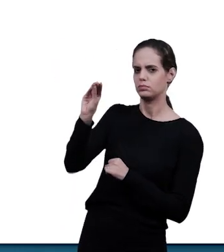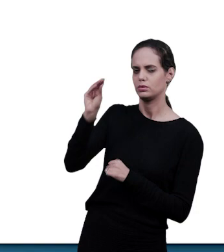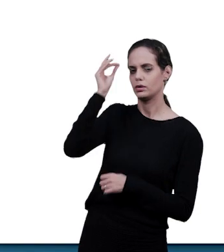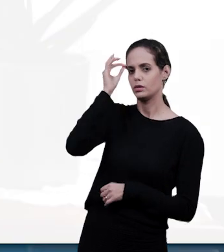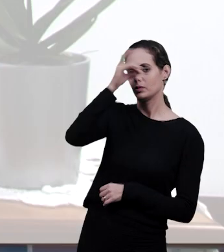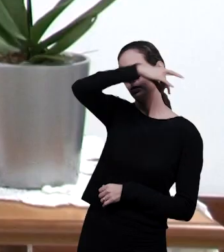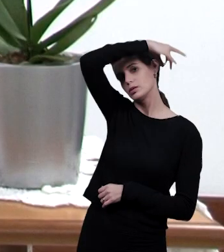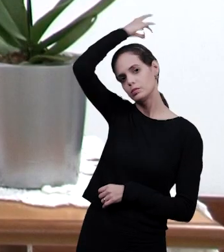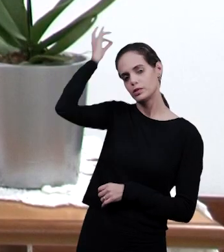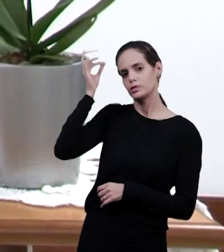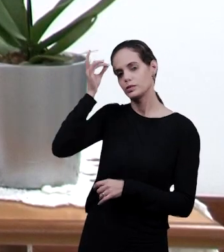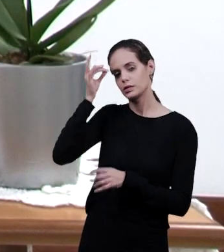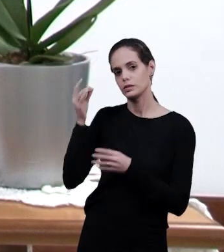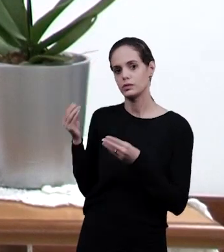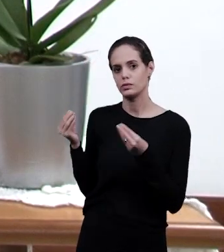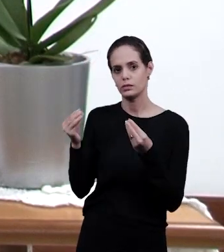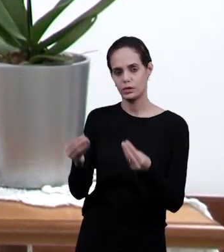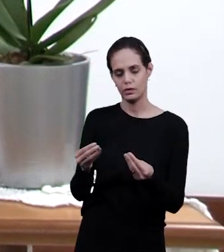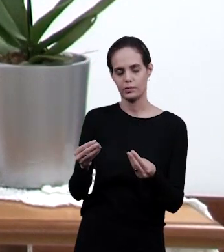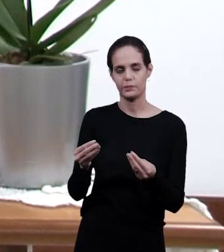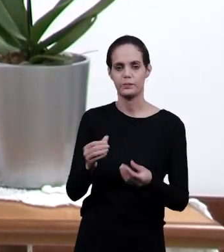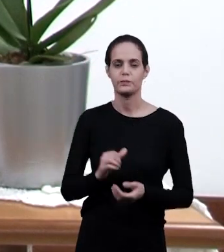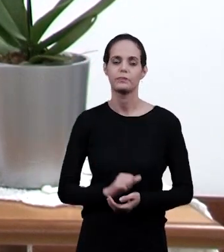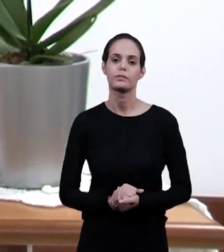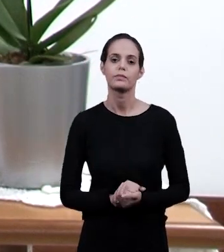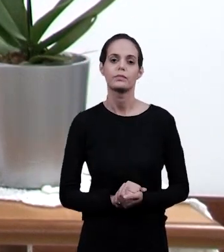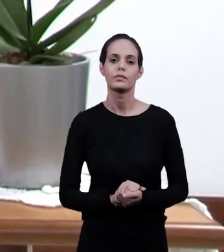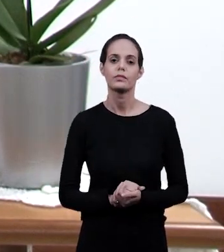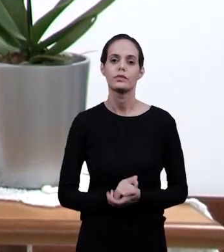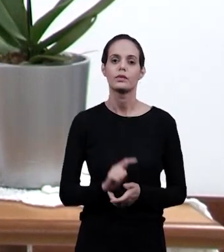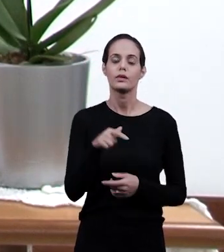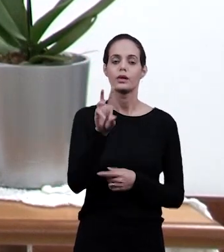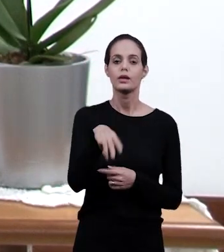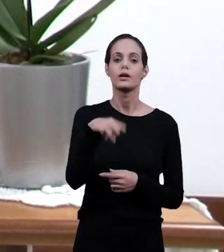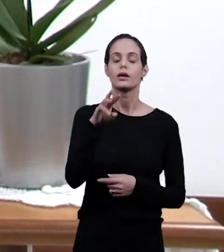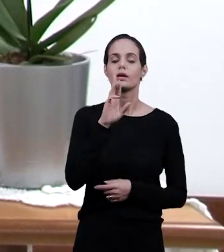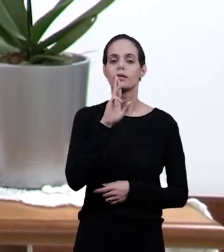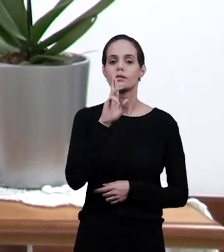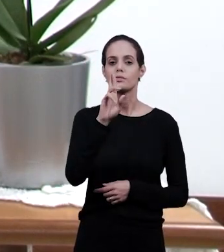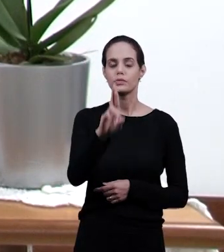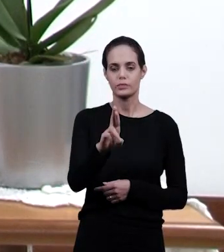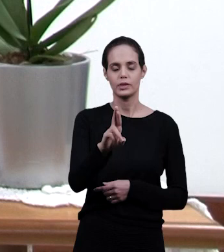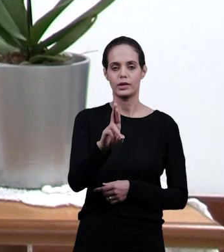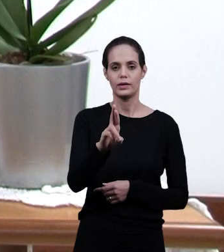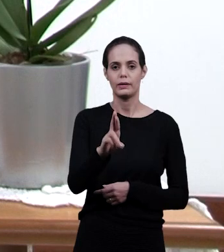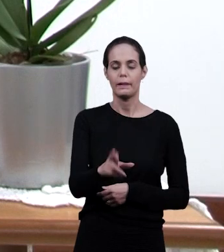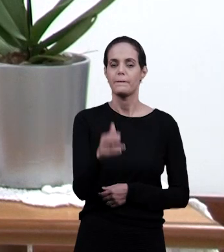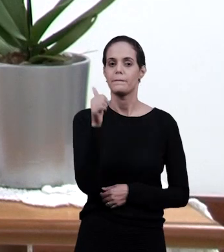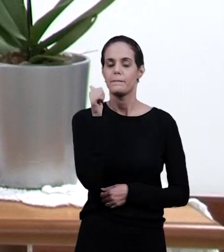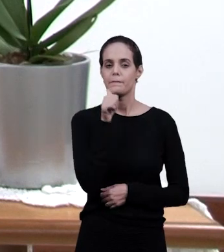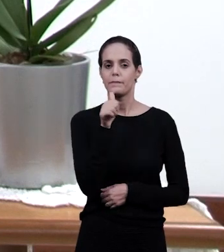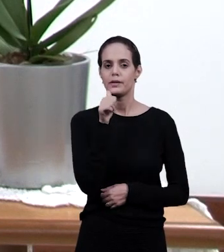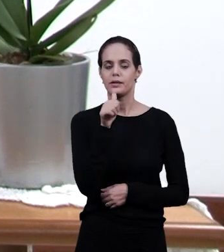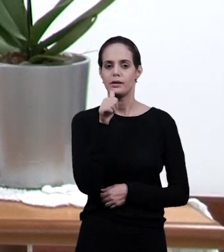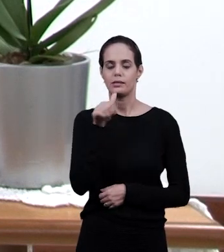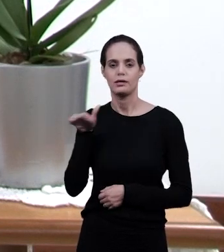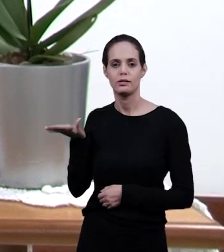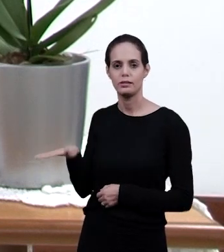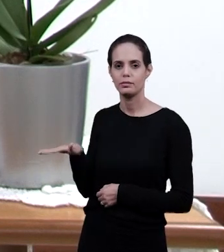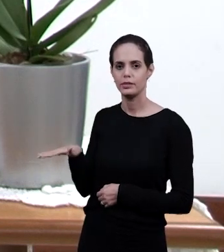Espírito Santo? Quem vai responder a pergunta 1.4 é Nicole Ferreira, de Juiz de